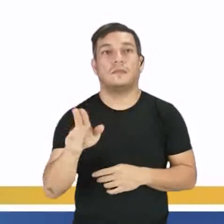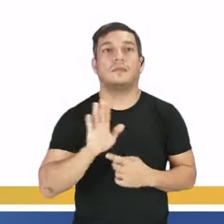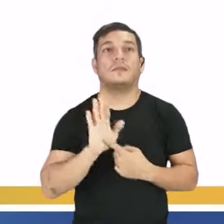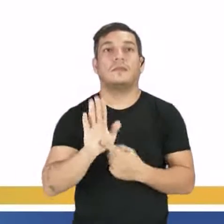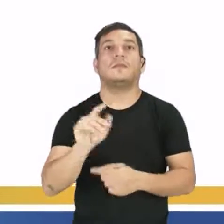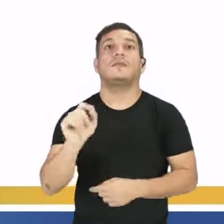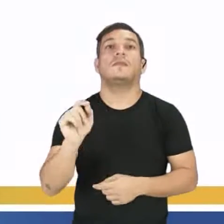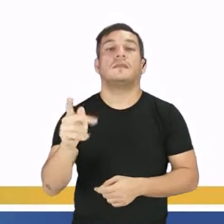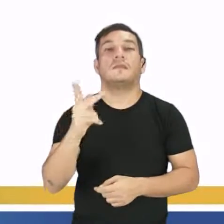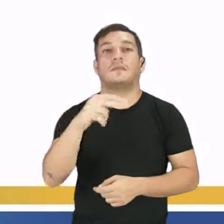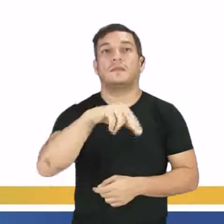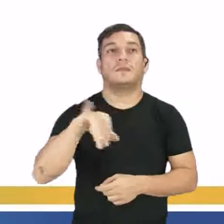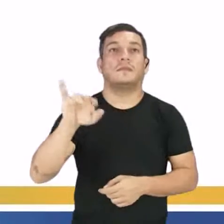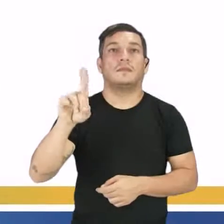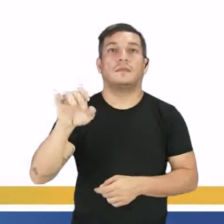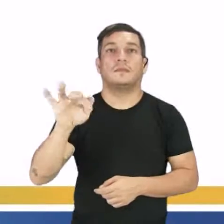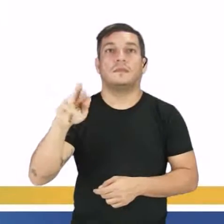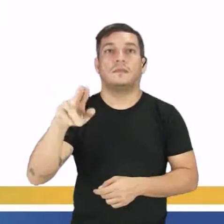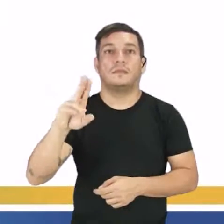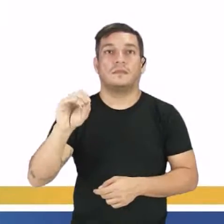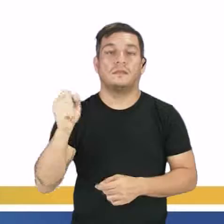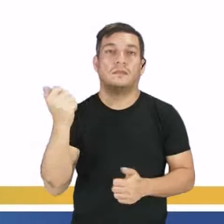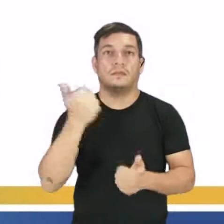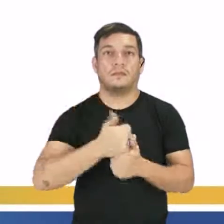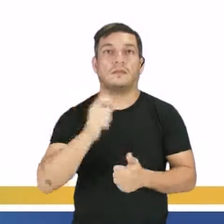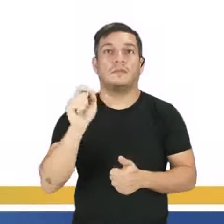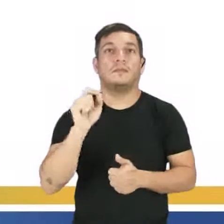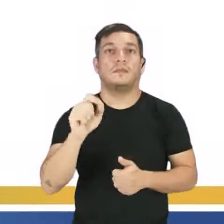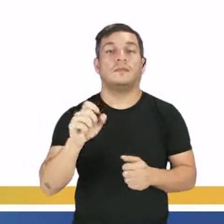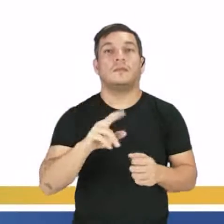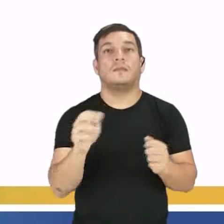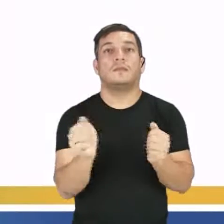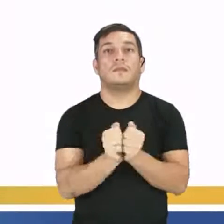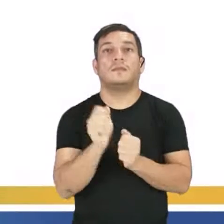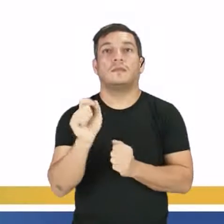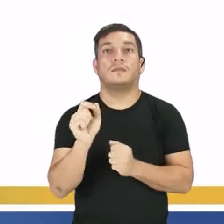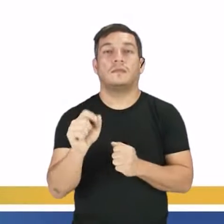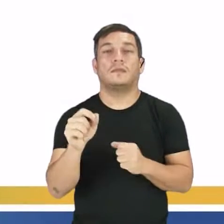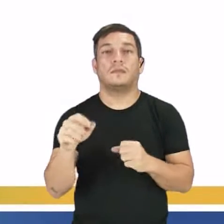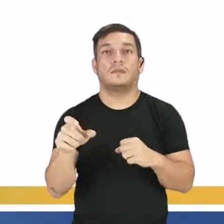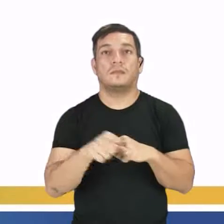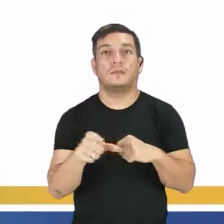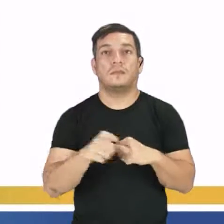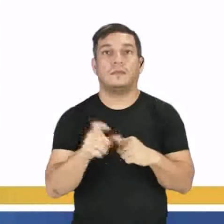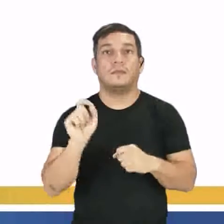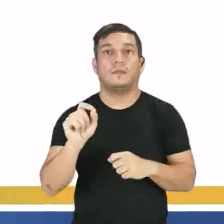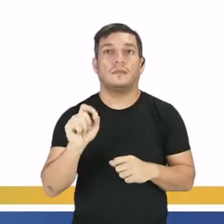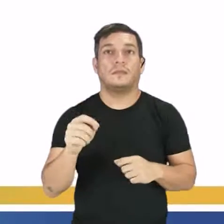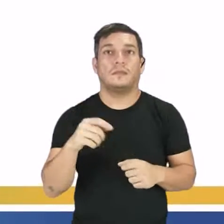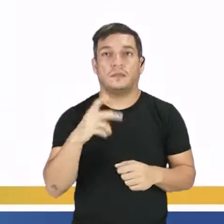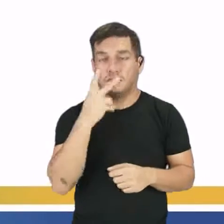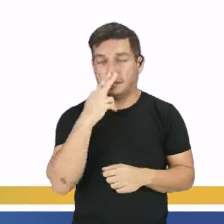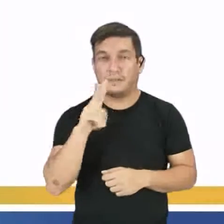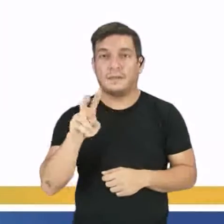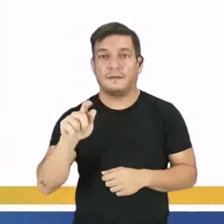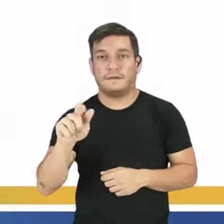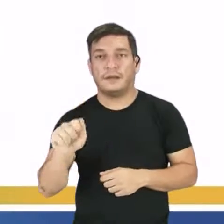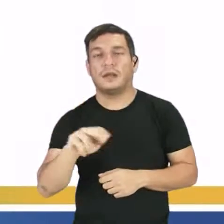indica que os pronomes indefinidos substituem ou acompanham os substantivos de maneira vaga